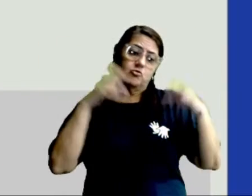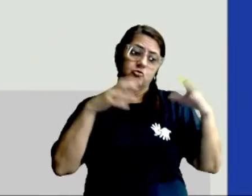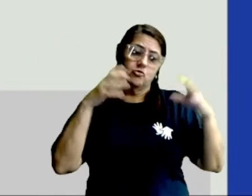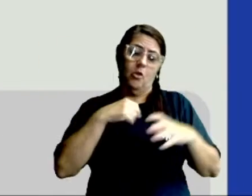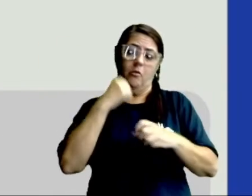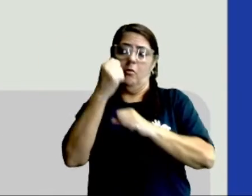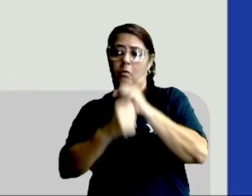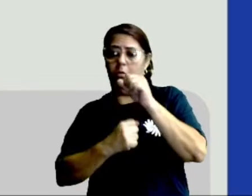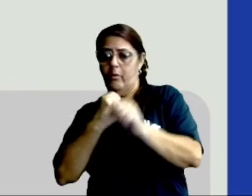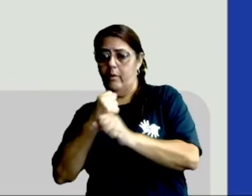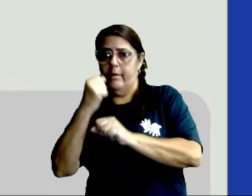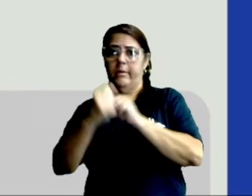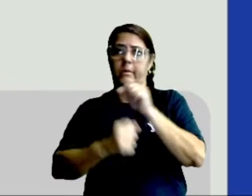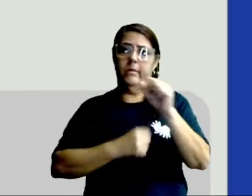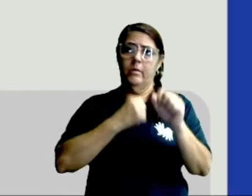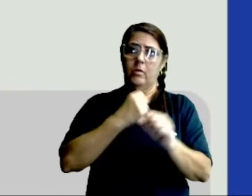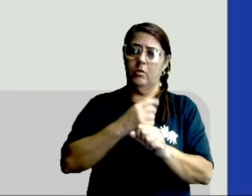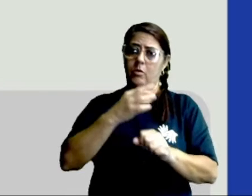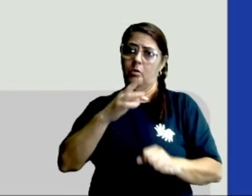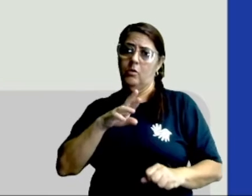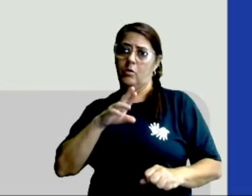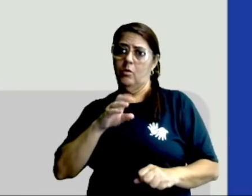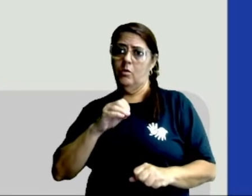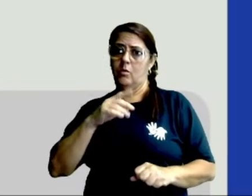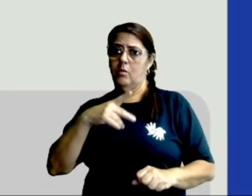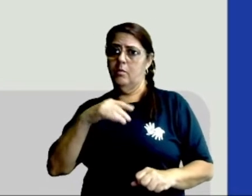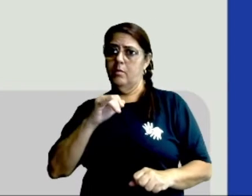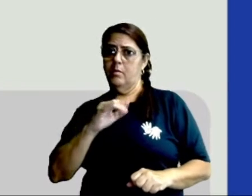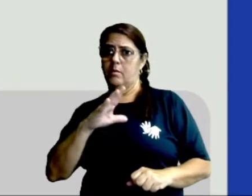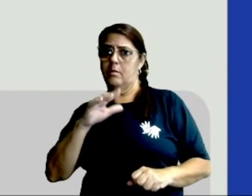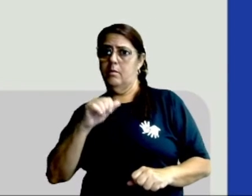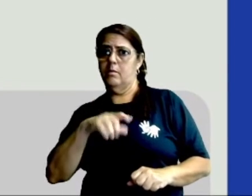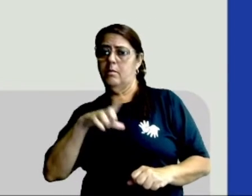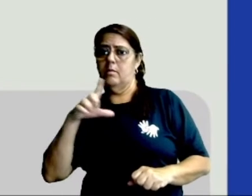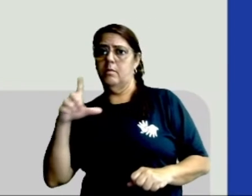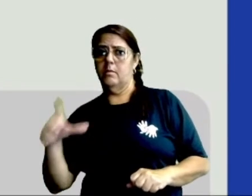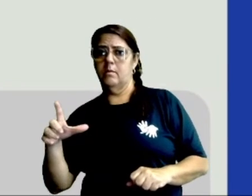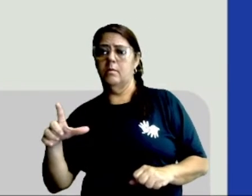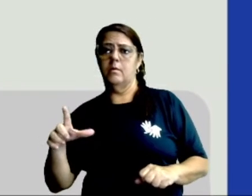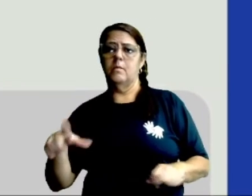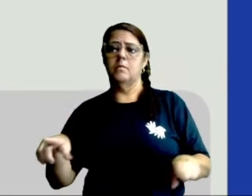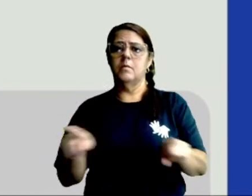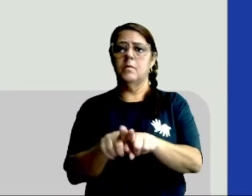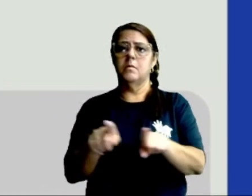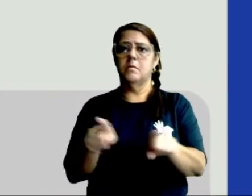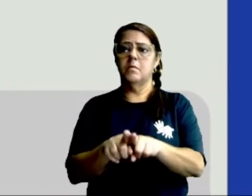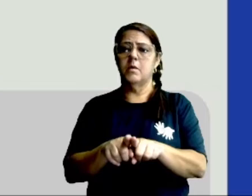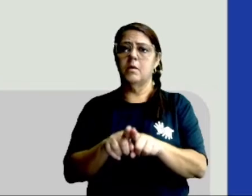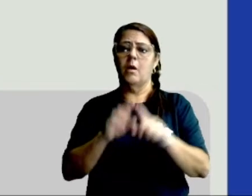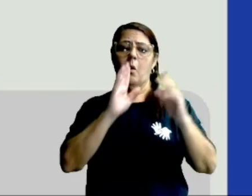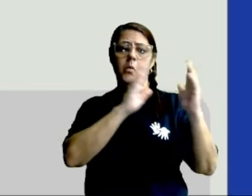todo ano. Clima tropical, né, que é outro clima bastante